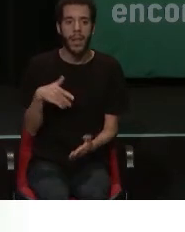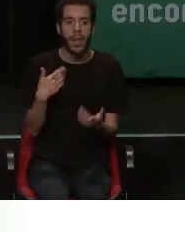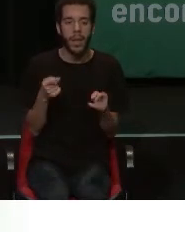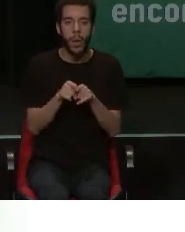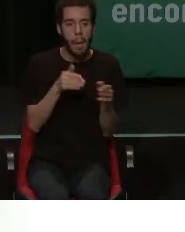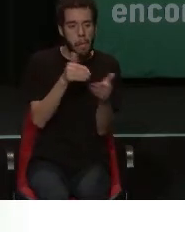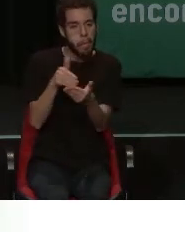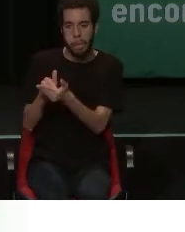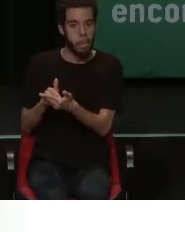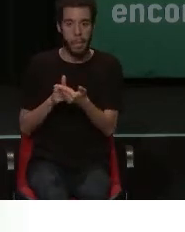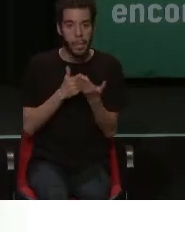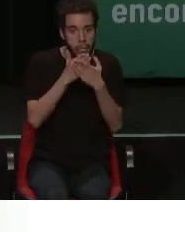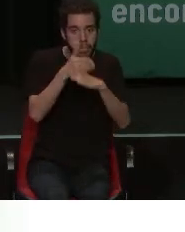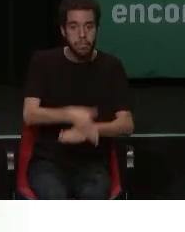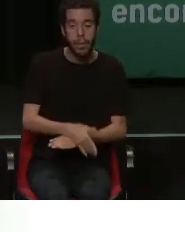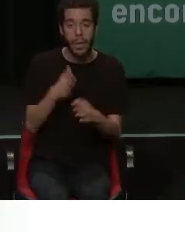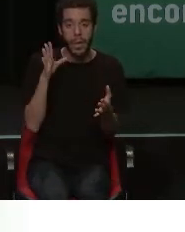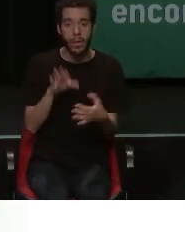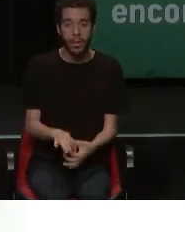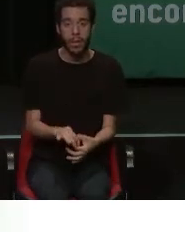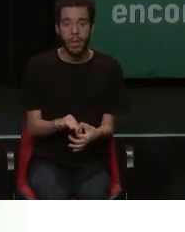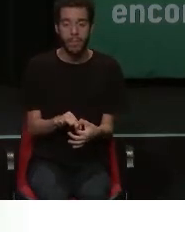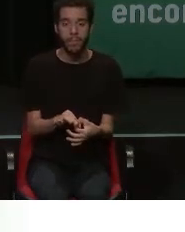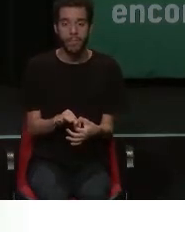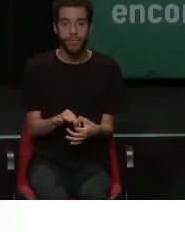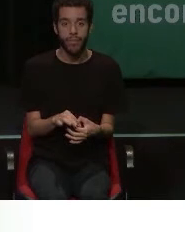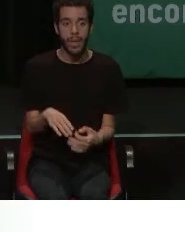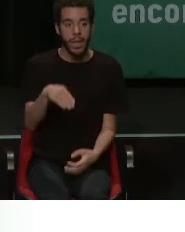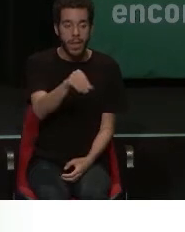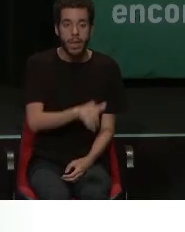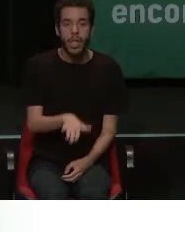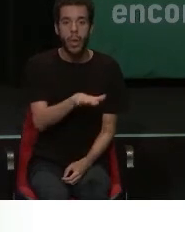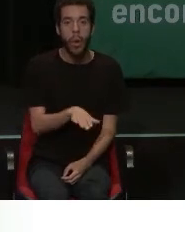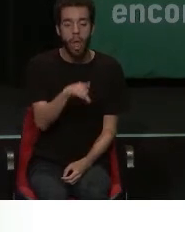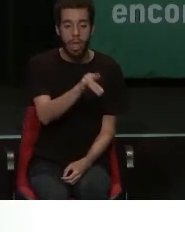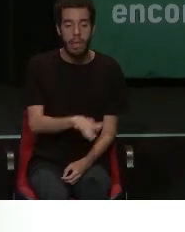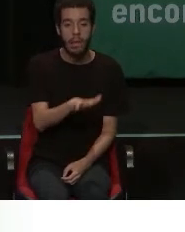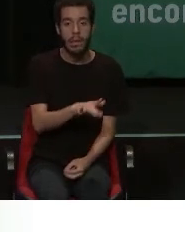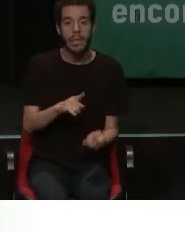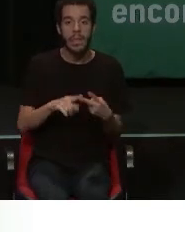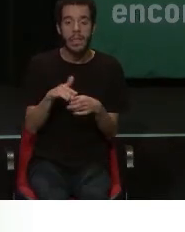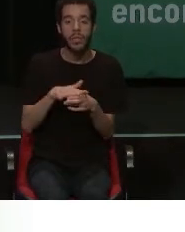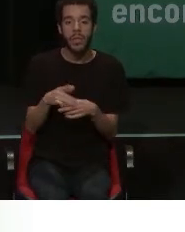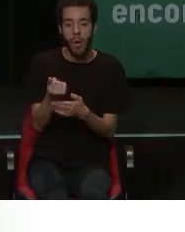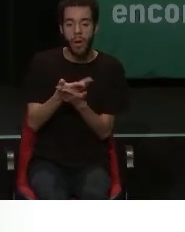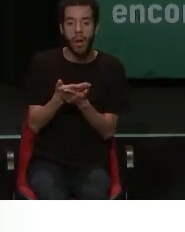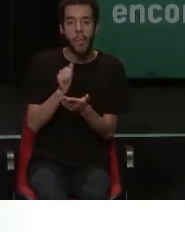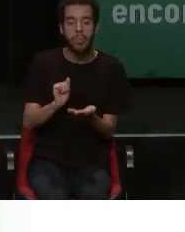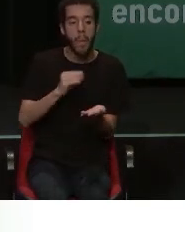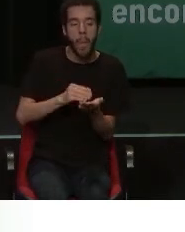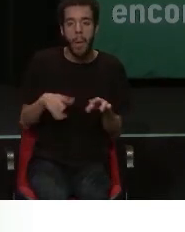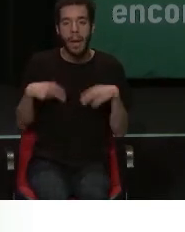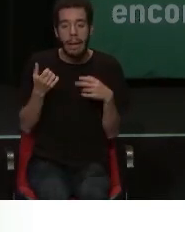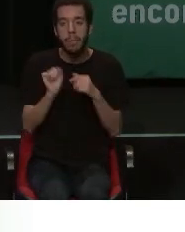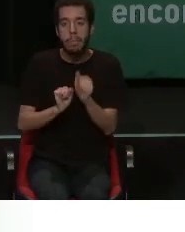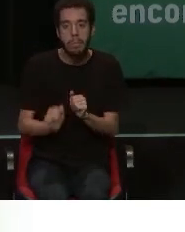limitações relacionadas com a localização geográfica ou a situação económica das pessoas, que poderão limitar,